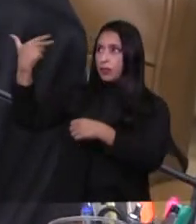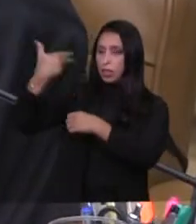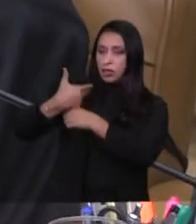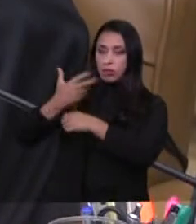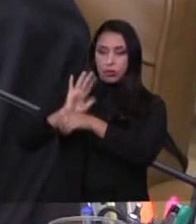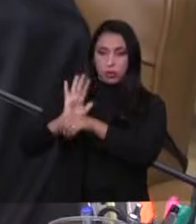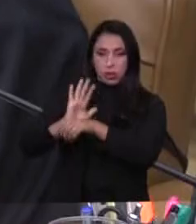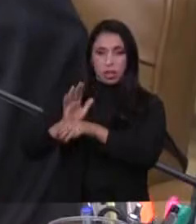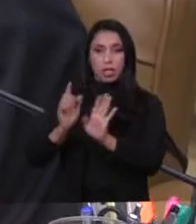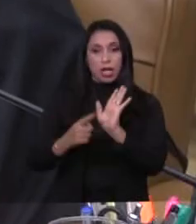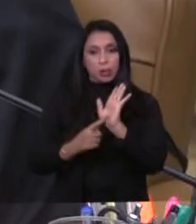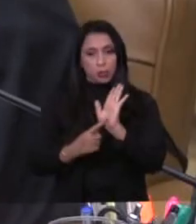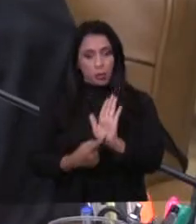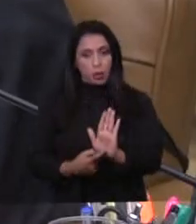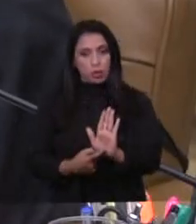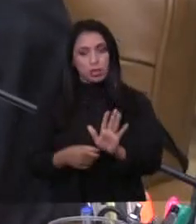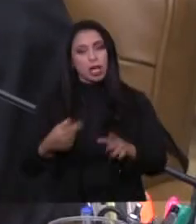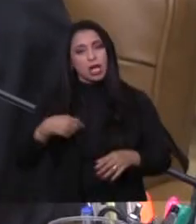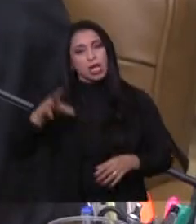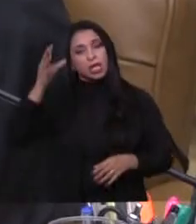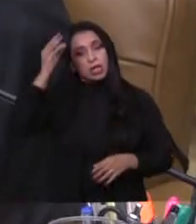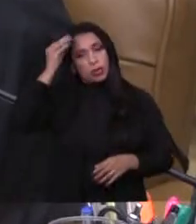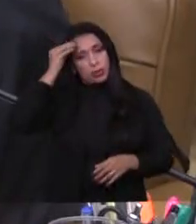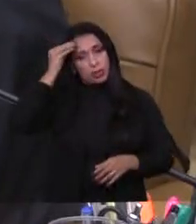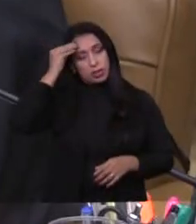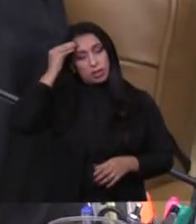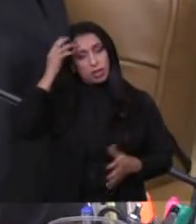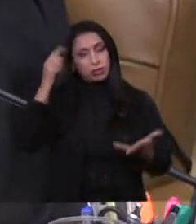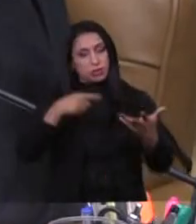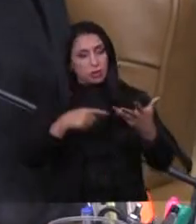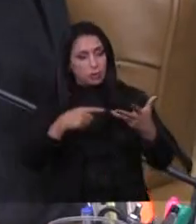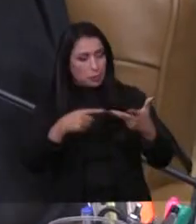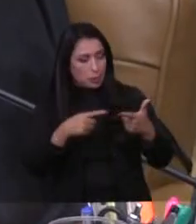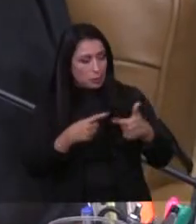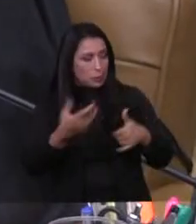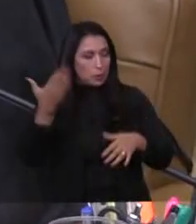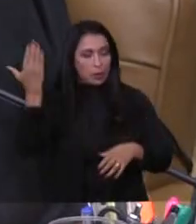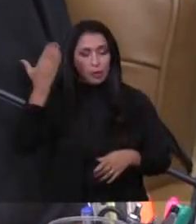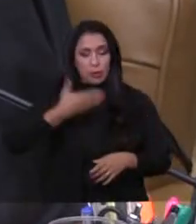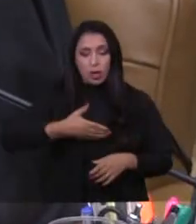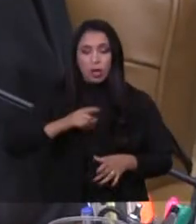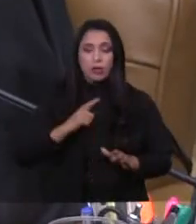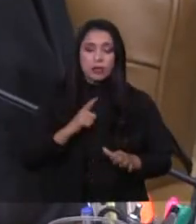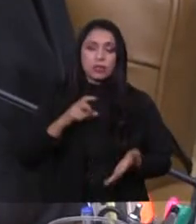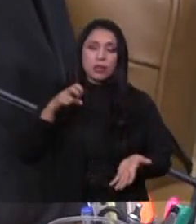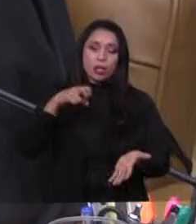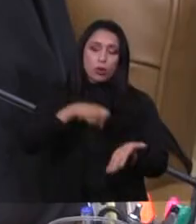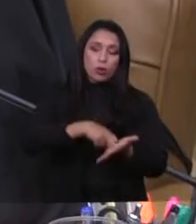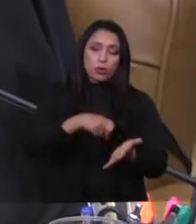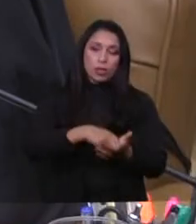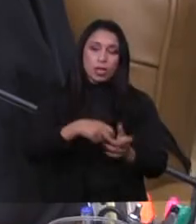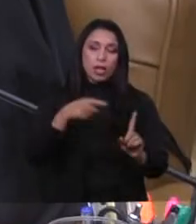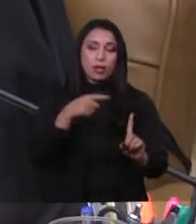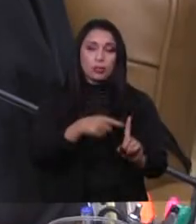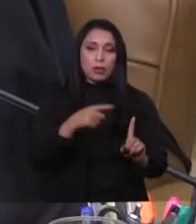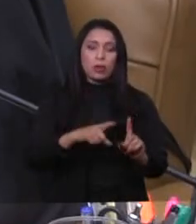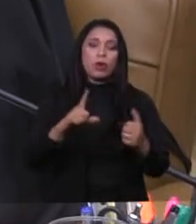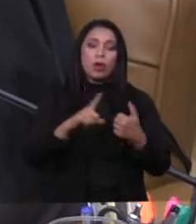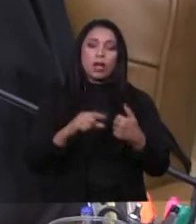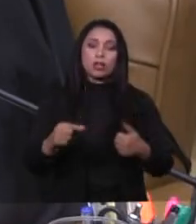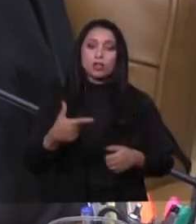haver razões suficientes, elementos suficientes, para condená-lo pelo delito do